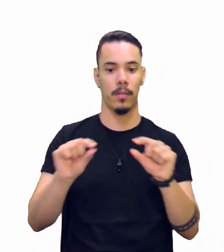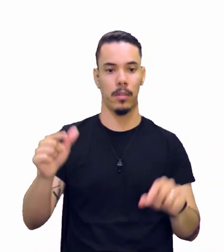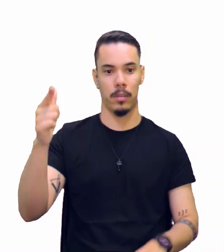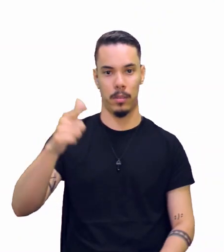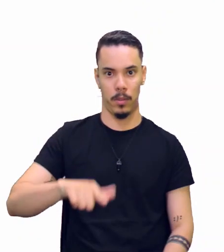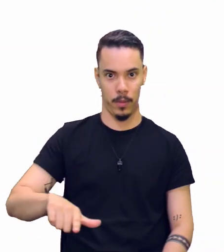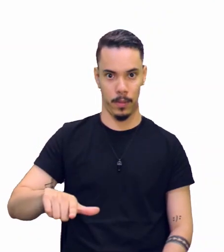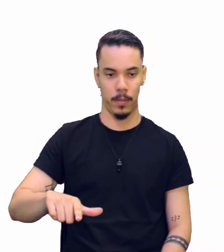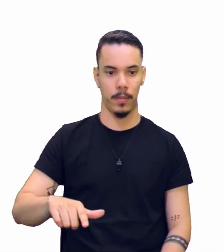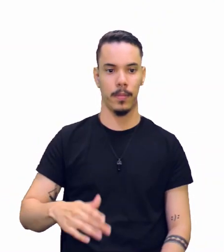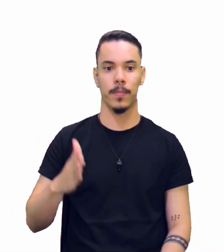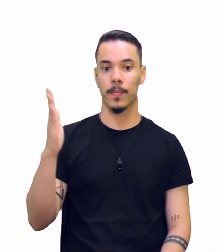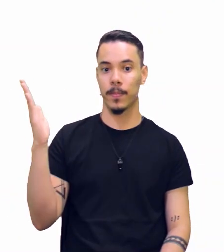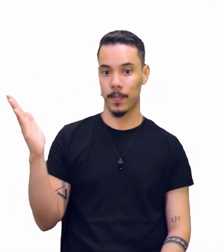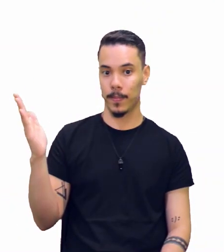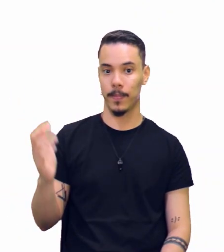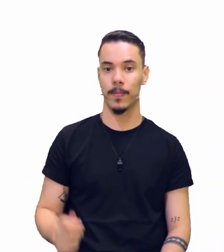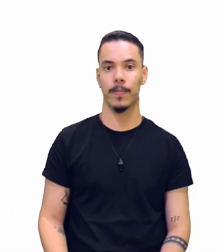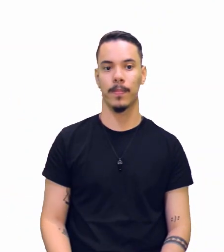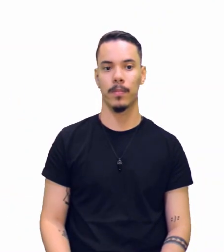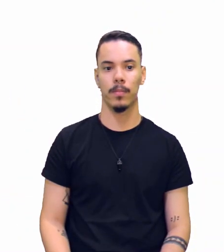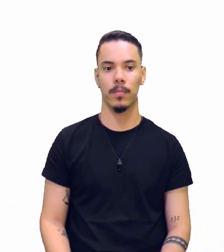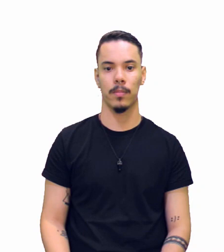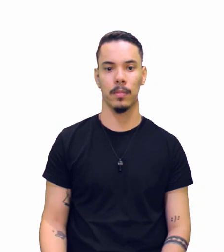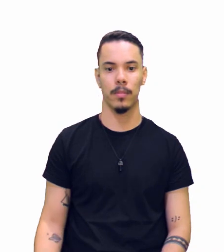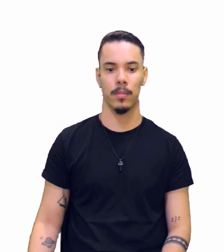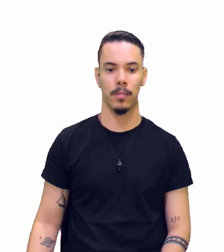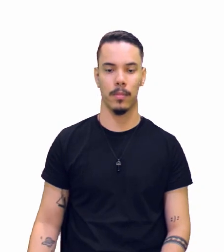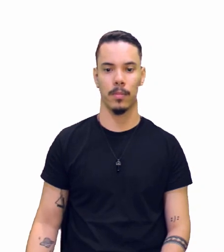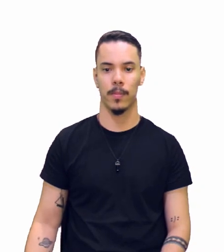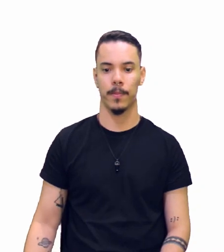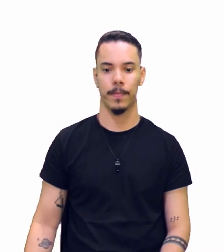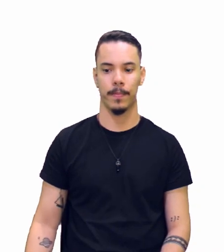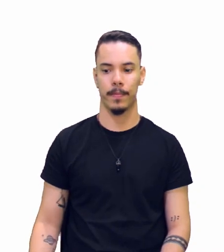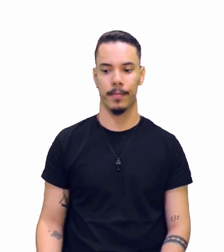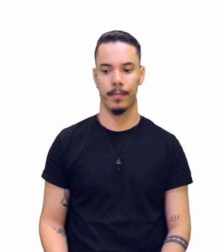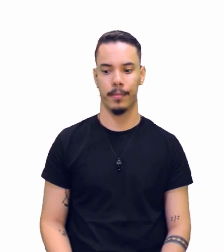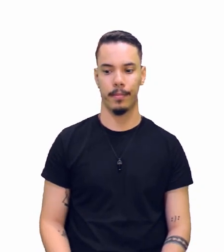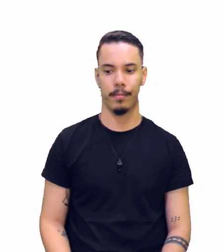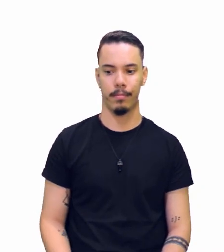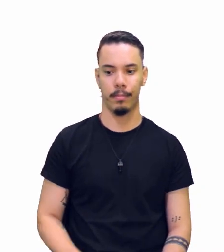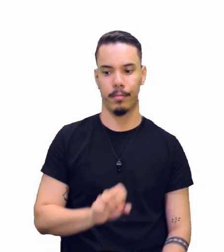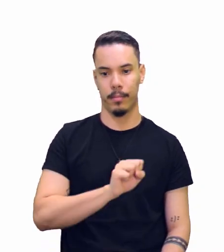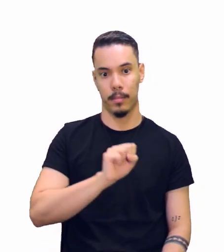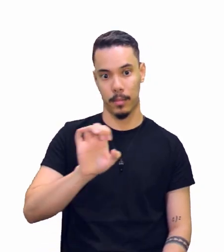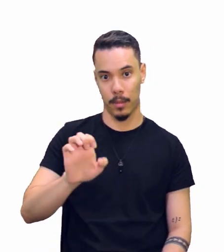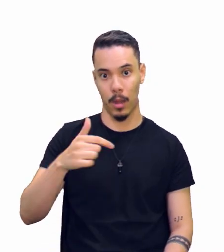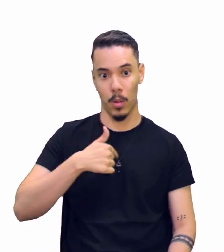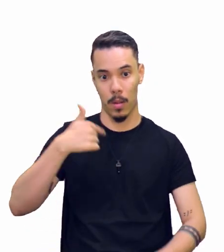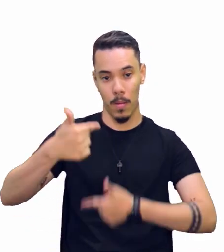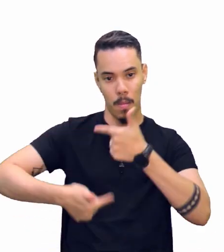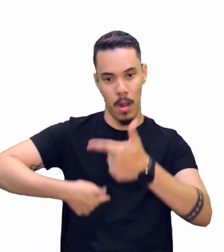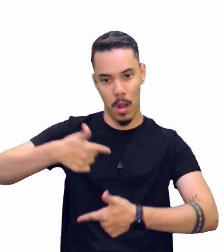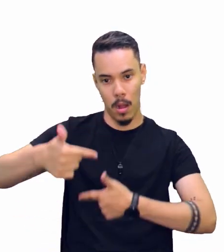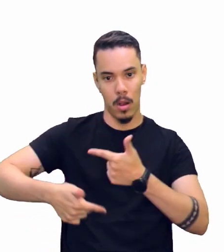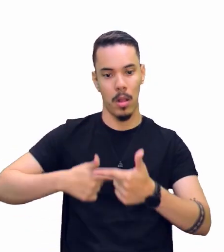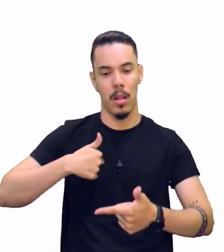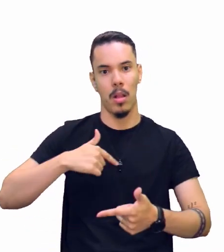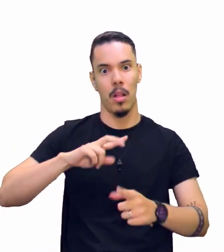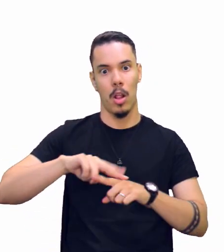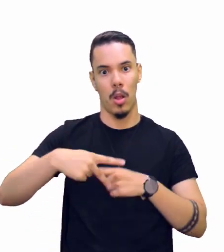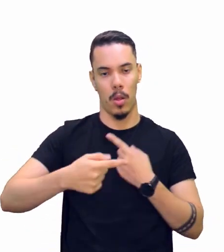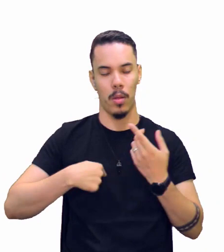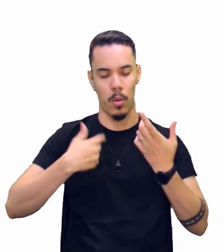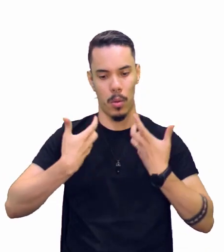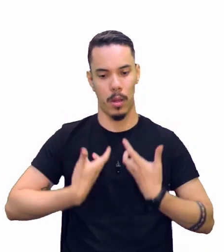If I work a lot, I get tired. Se eu trabalho bastante, eu fico